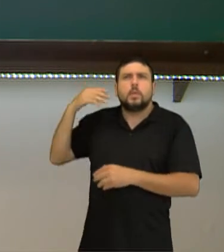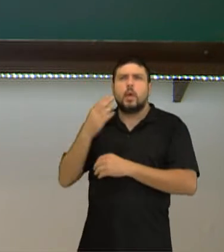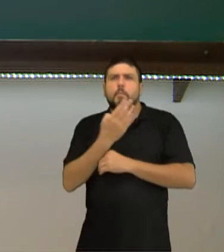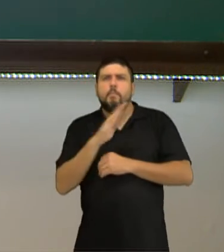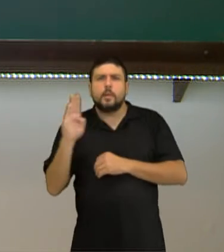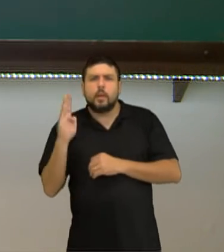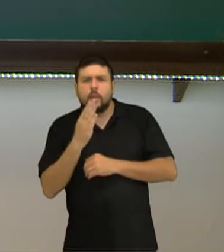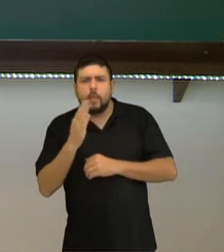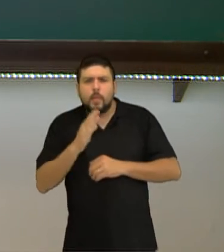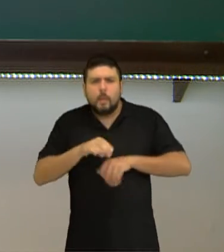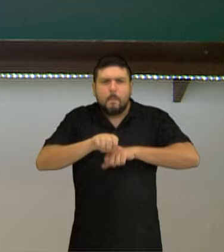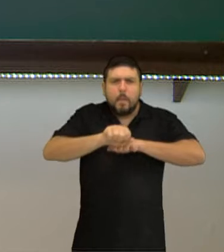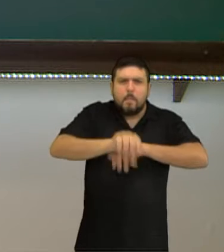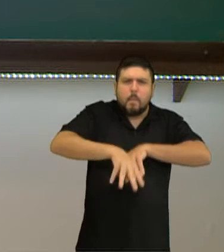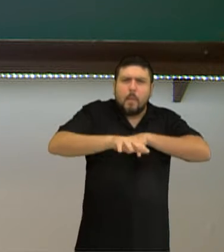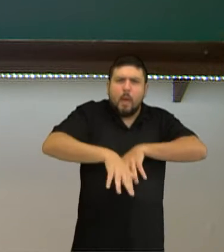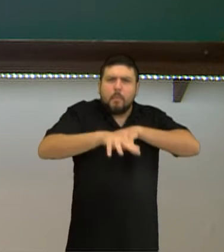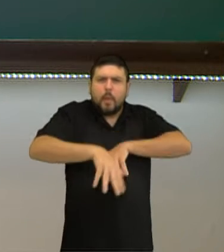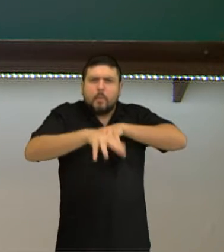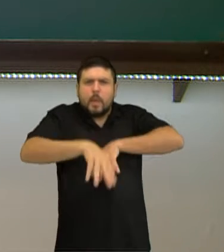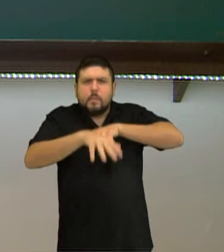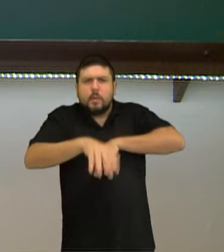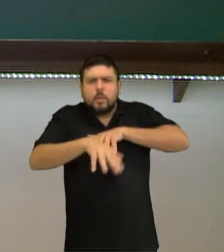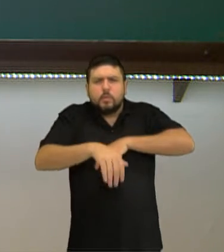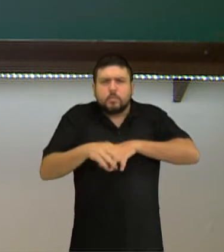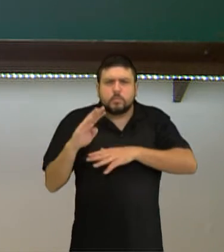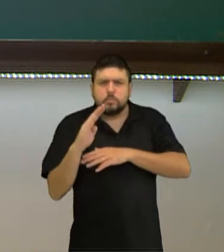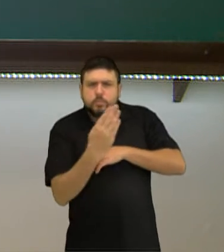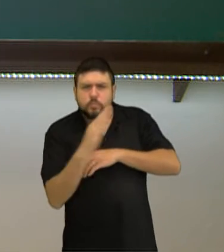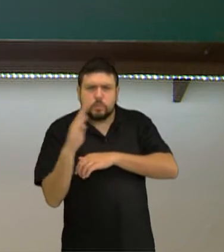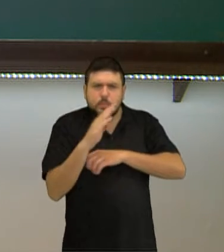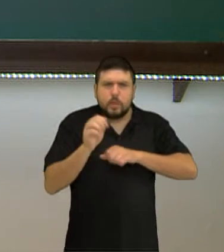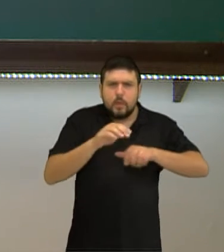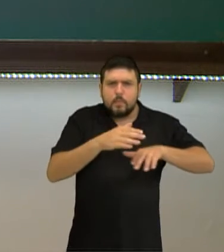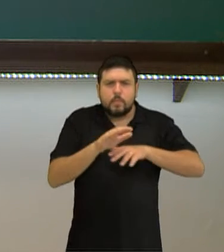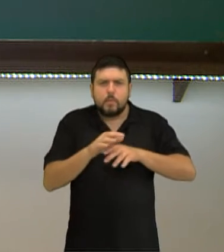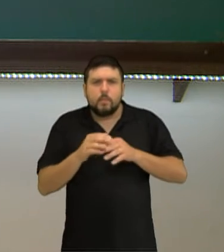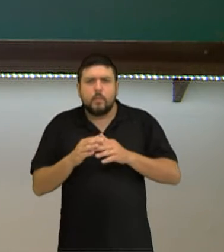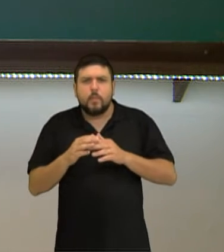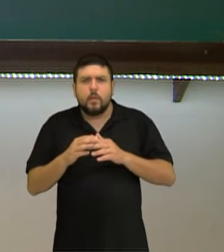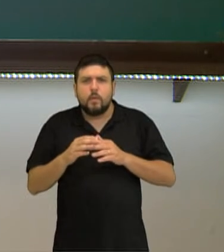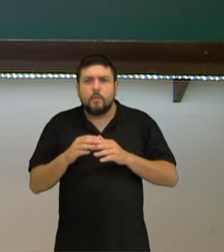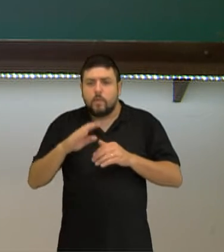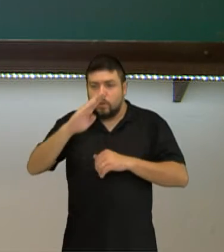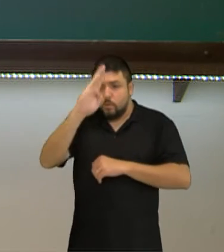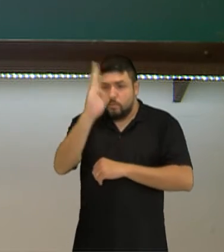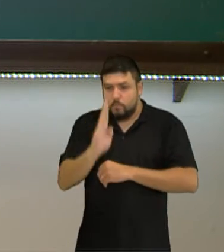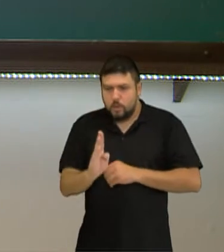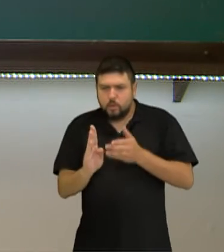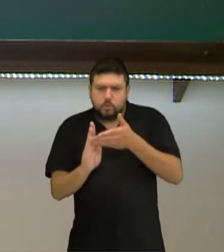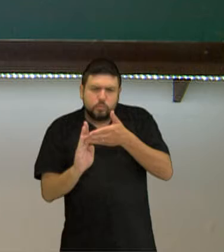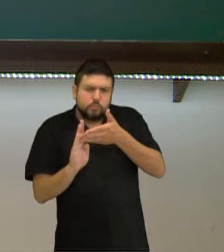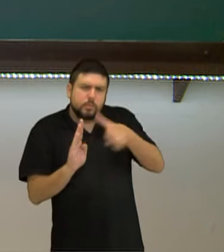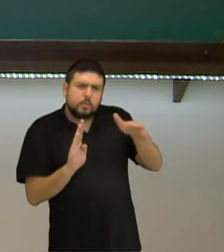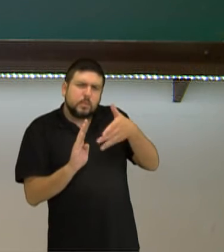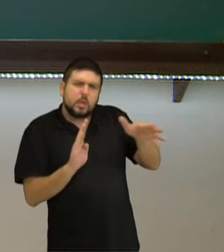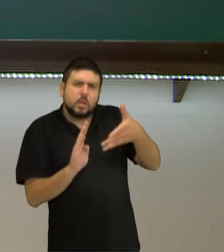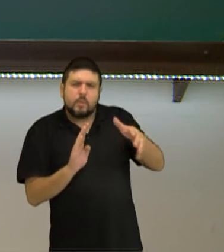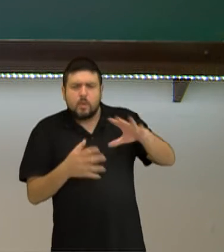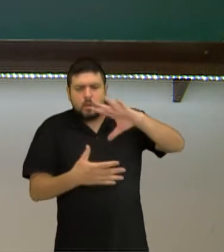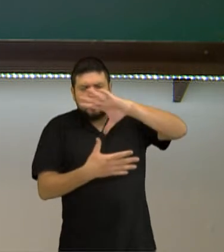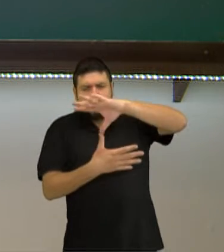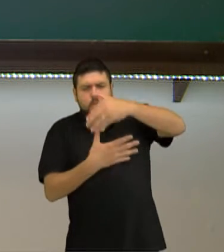dos povoados já existentes no Brasil e caminhando para o interior do Brasil, reconhecendo o